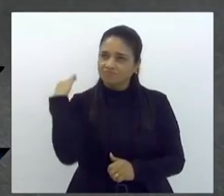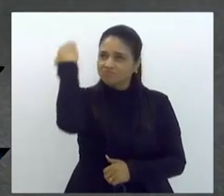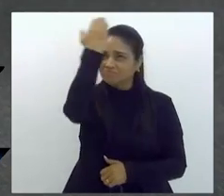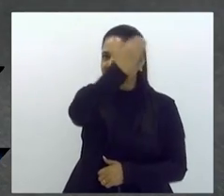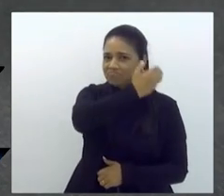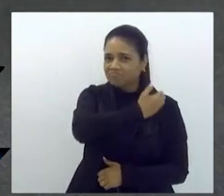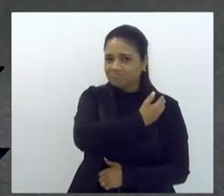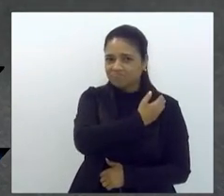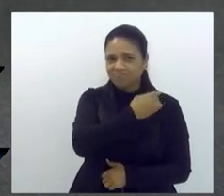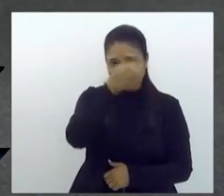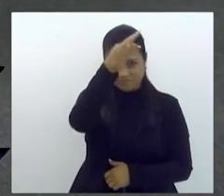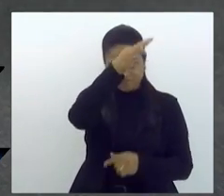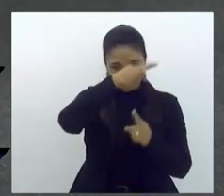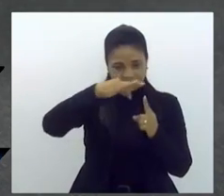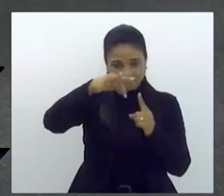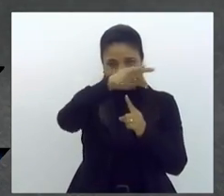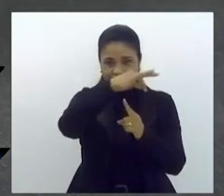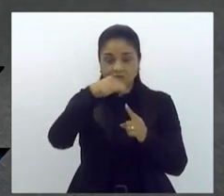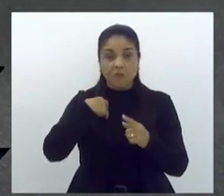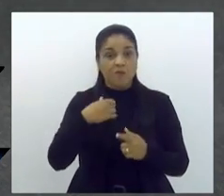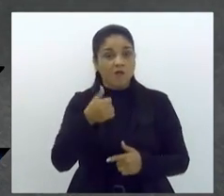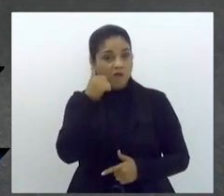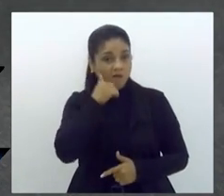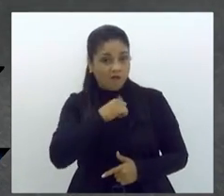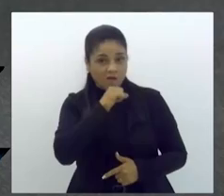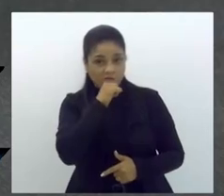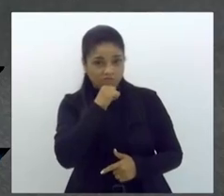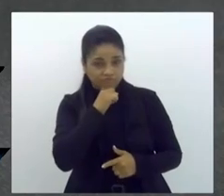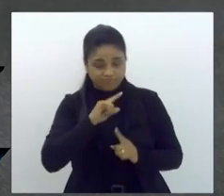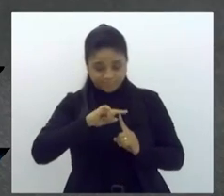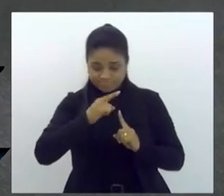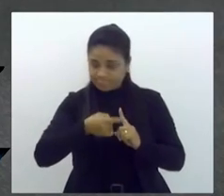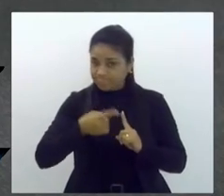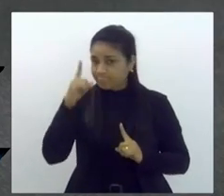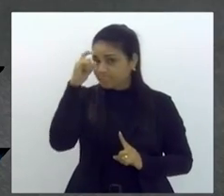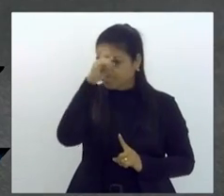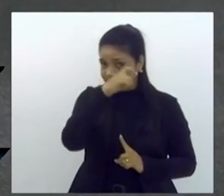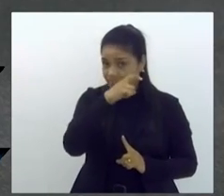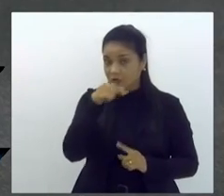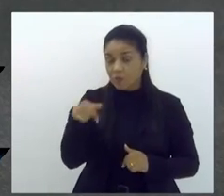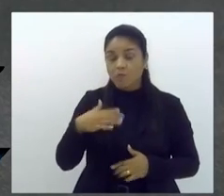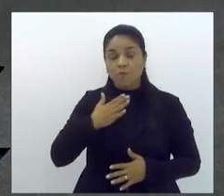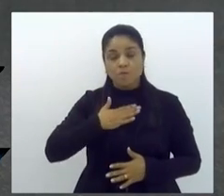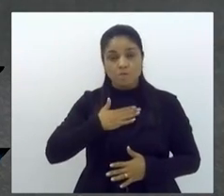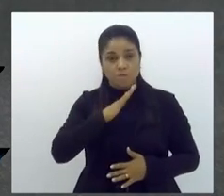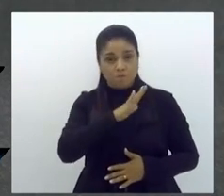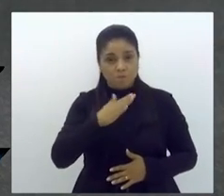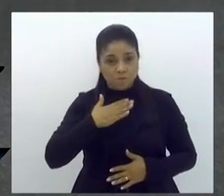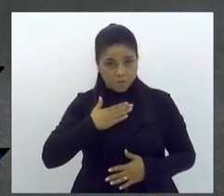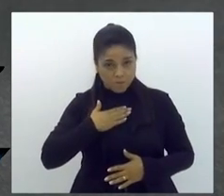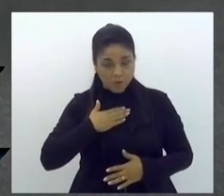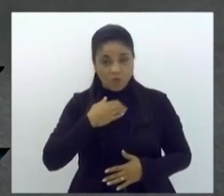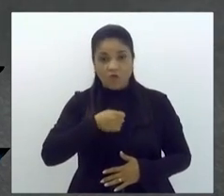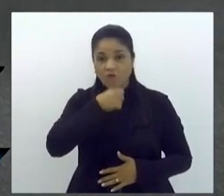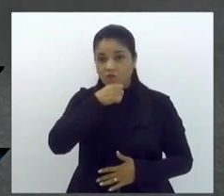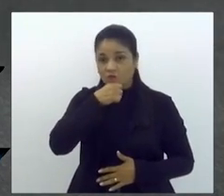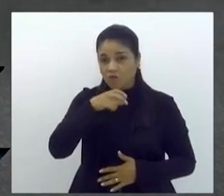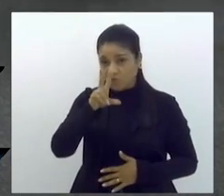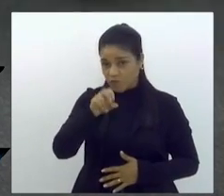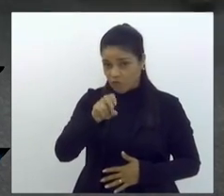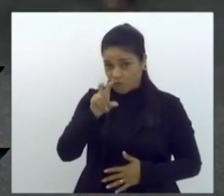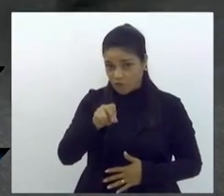A minha avó não engravidava e meu avô fez uma promessa Nossa da Conceição